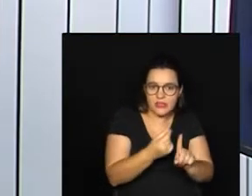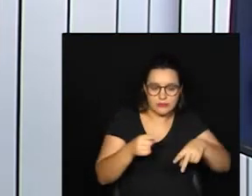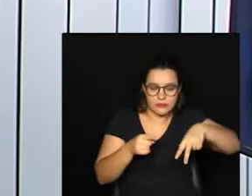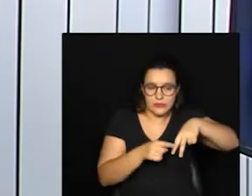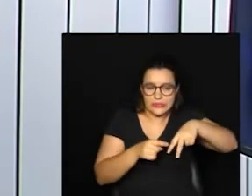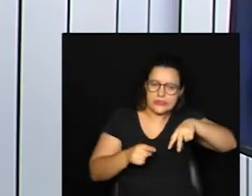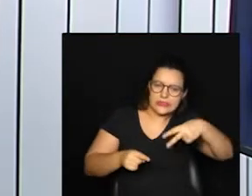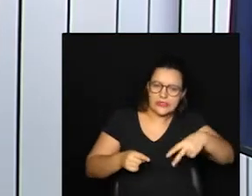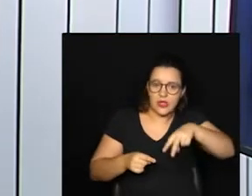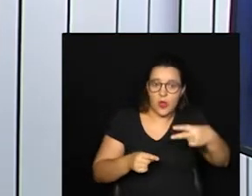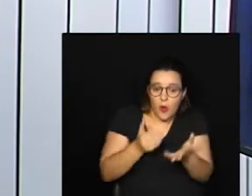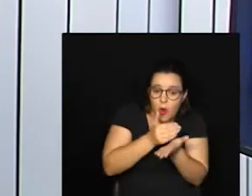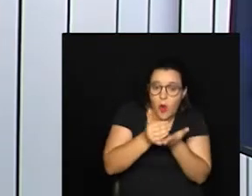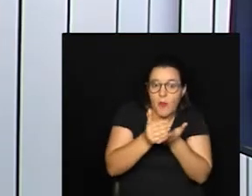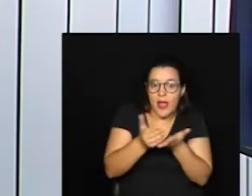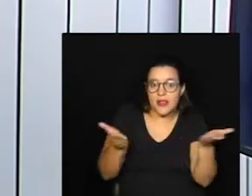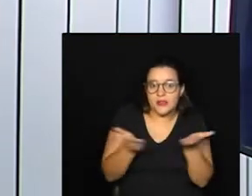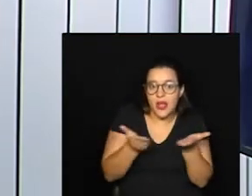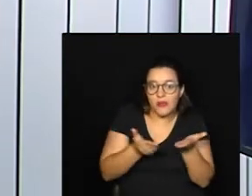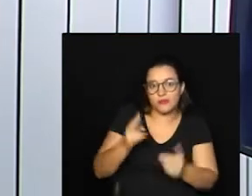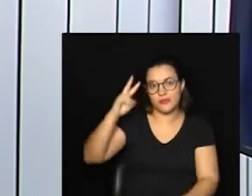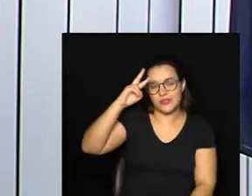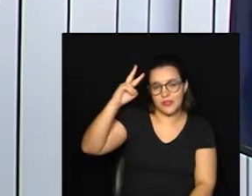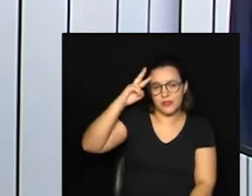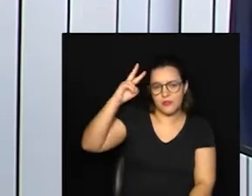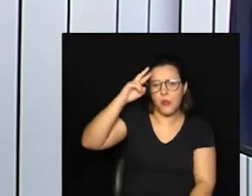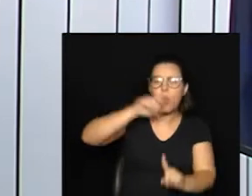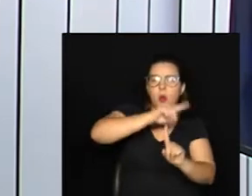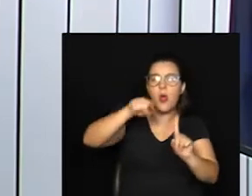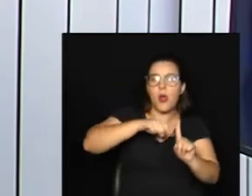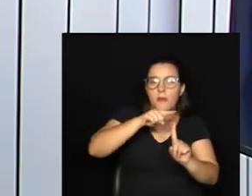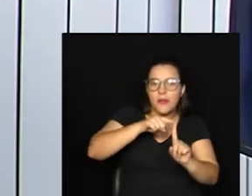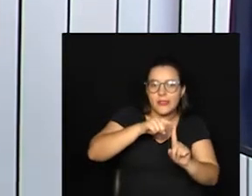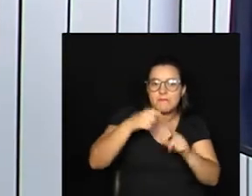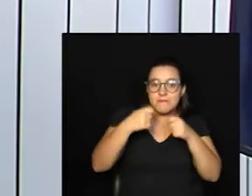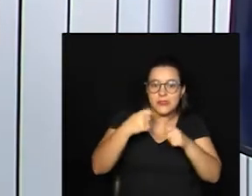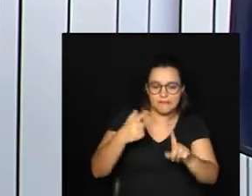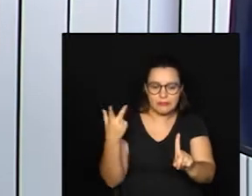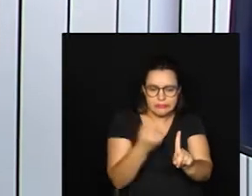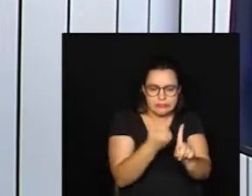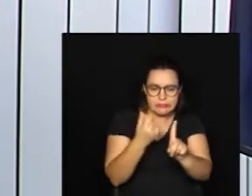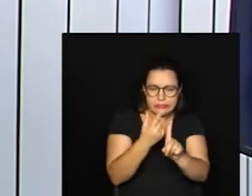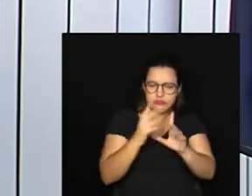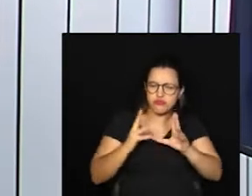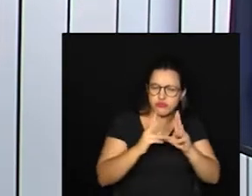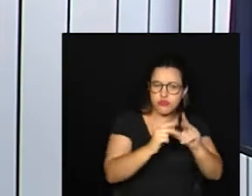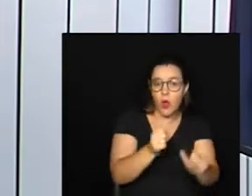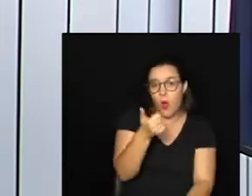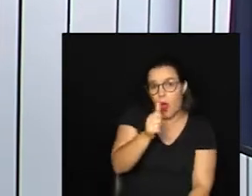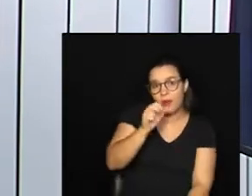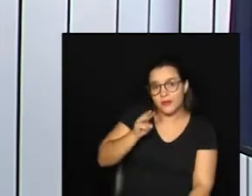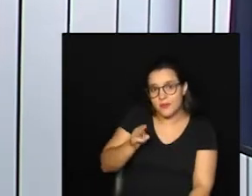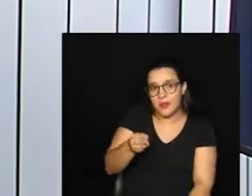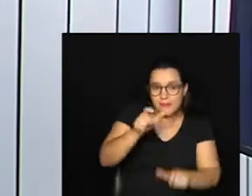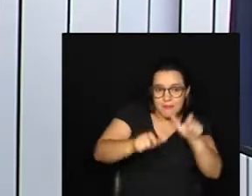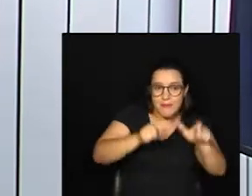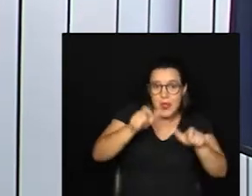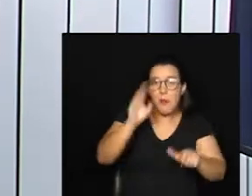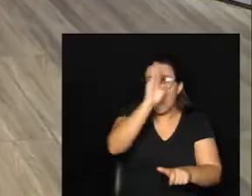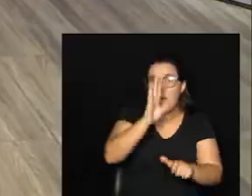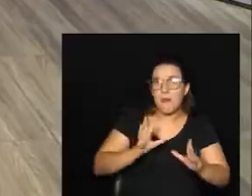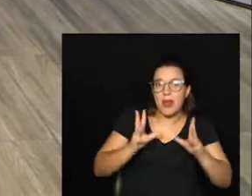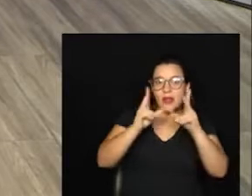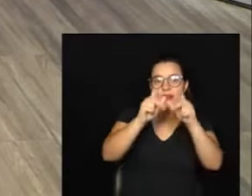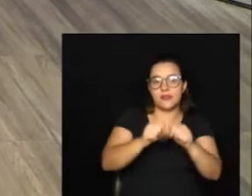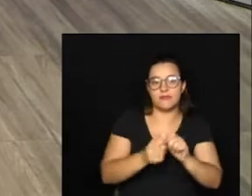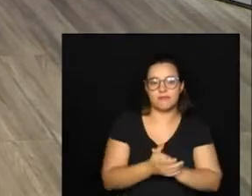início hoje, nesta segunda-feira, e tem o objetivo de imunizar mais de 11 milhões de pessoas em todo o país. Eu